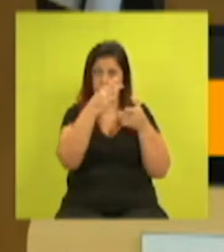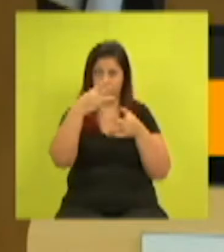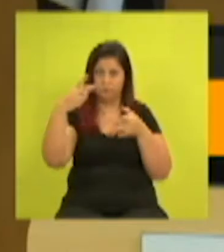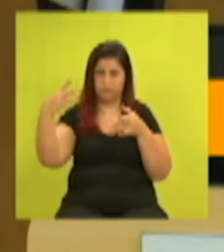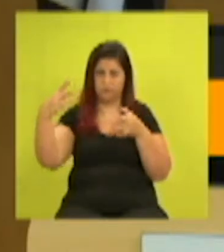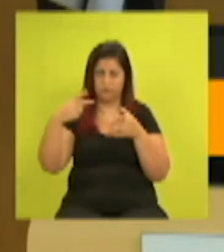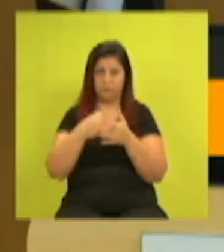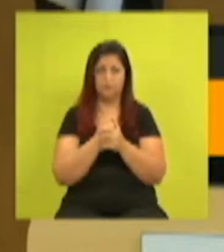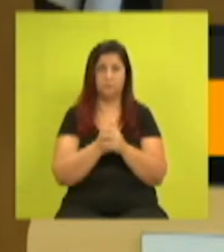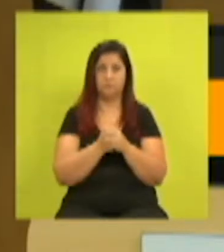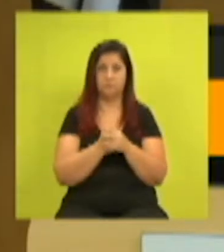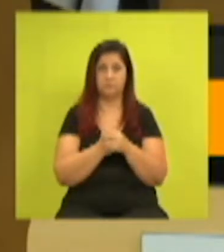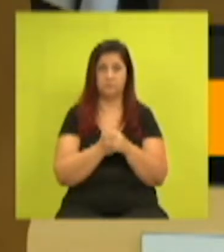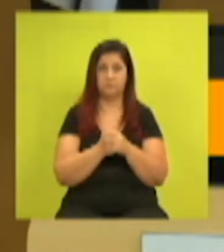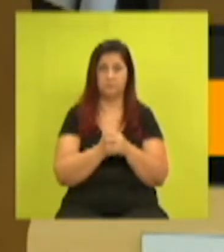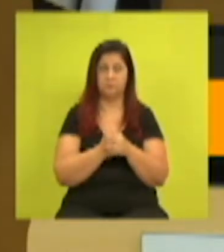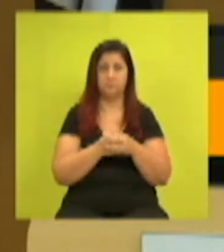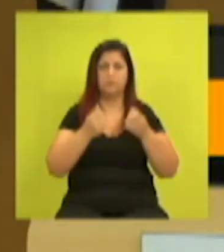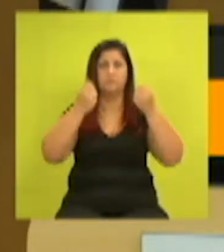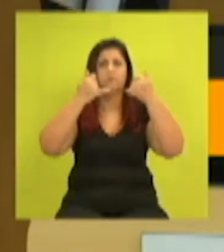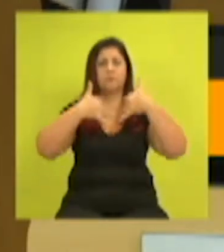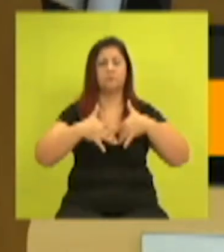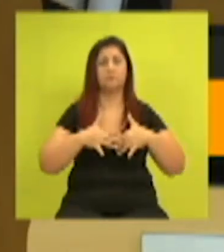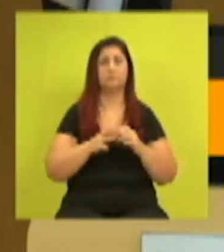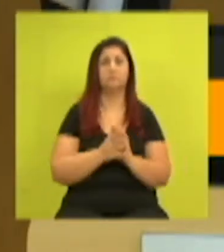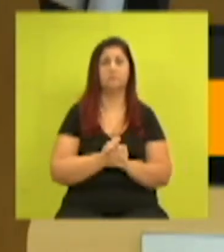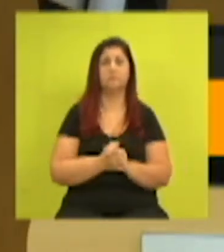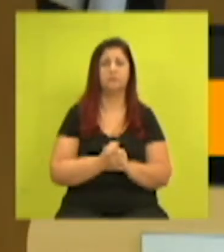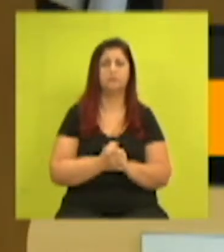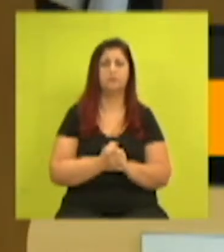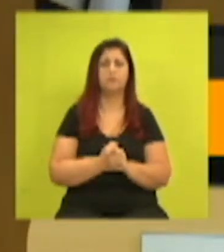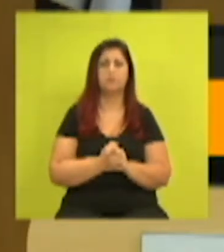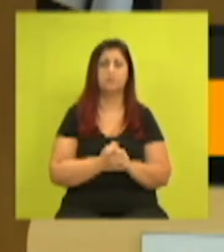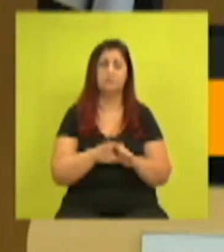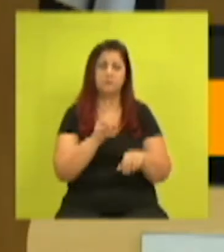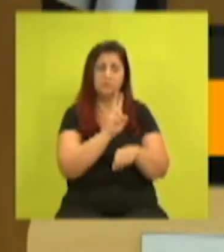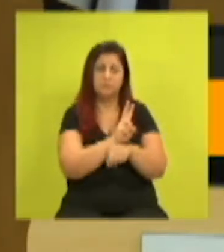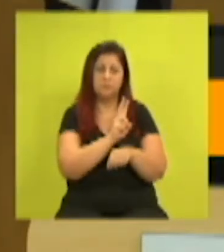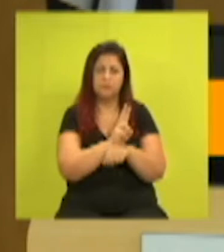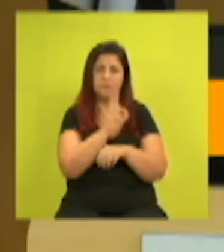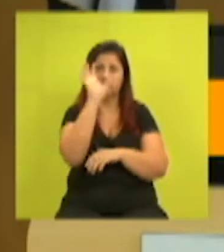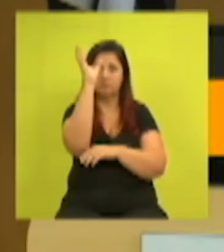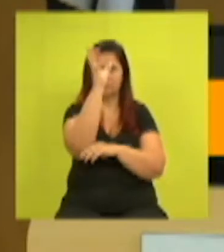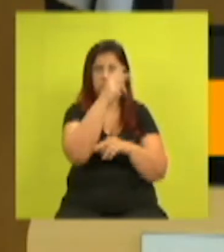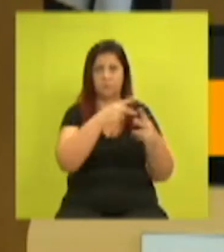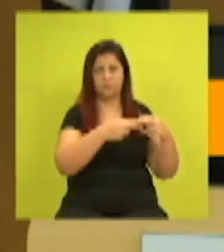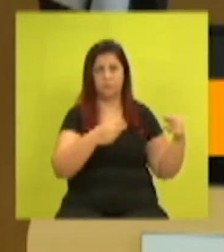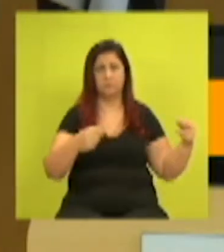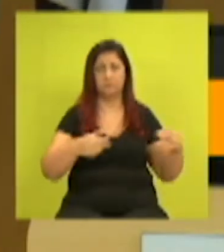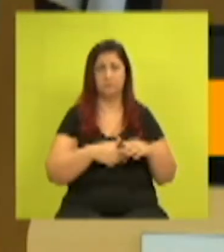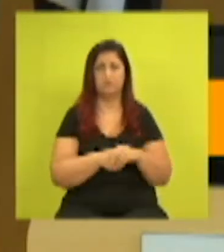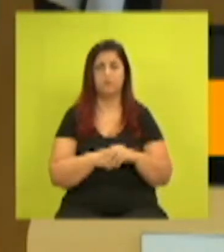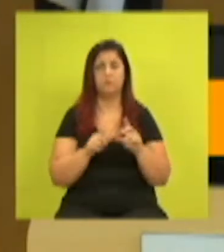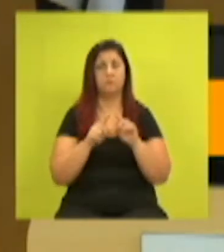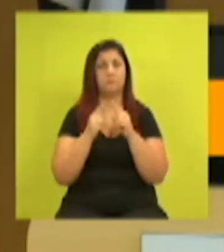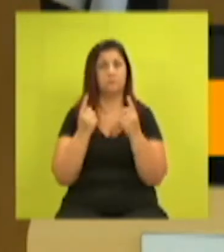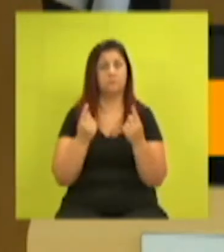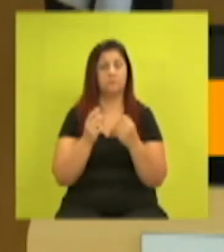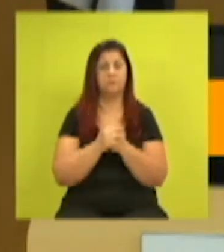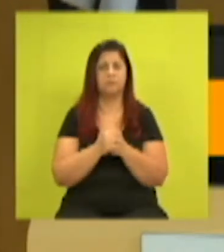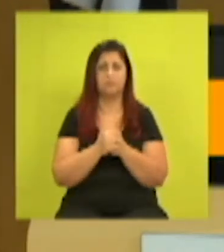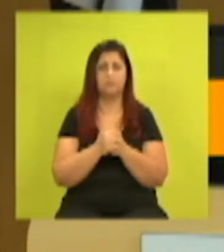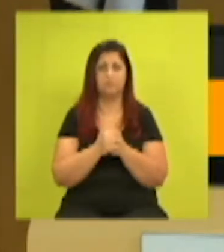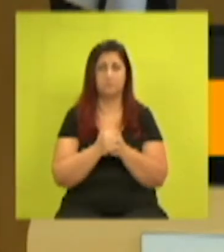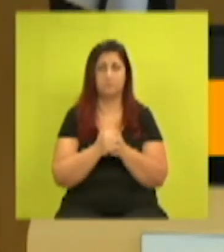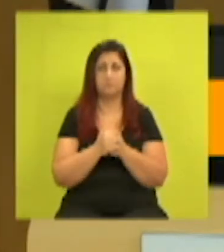32, ele fala da defesa do meio ambiente, que é uma comissão. Porém, no